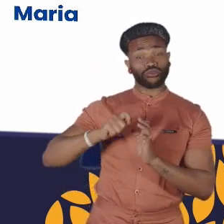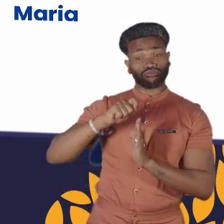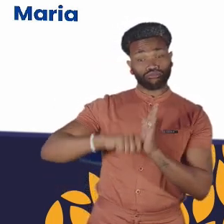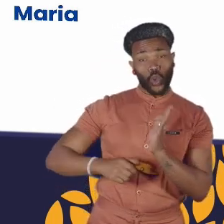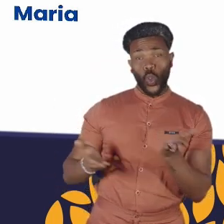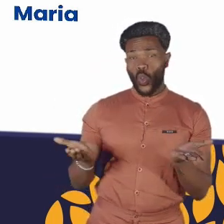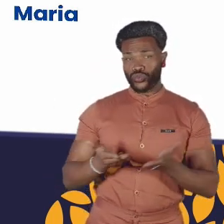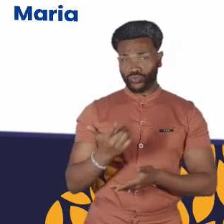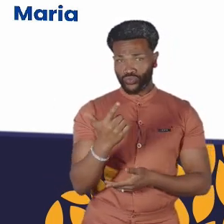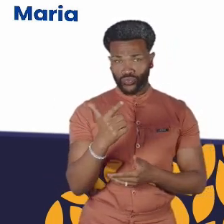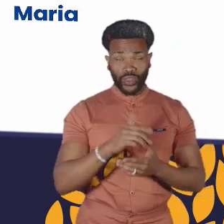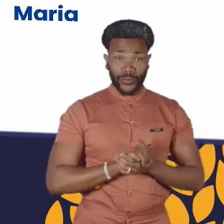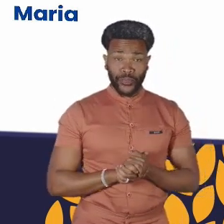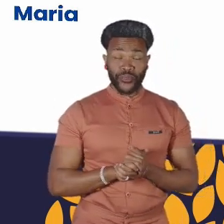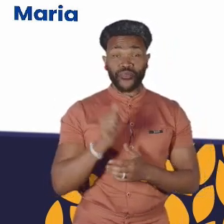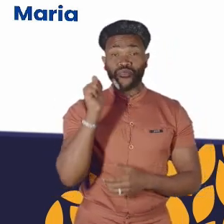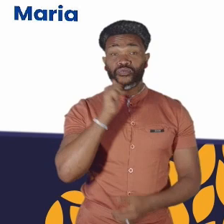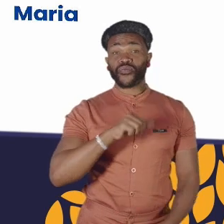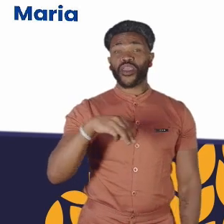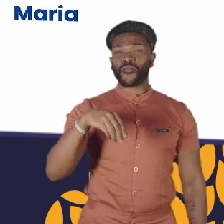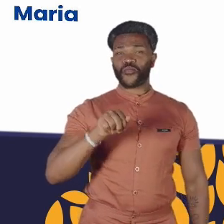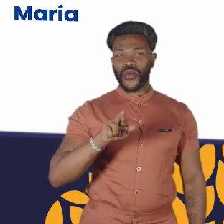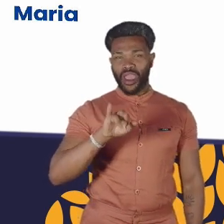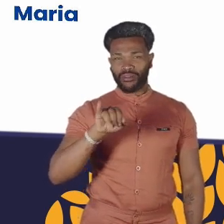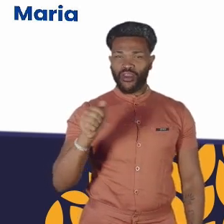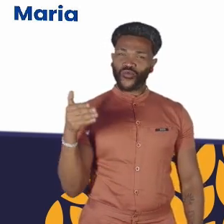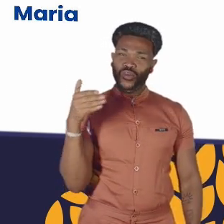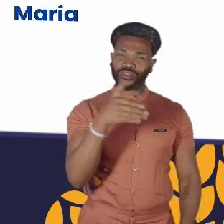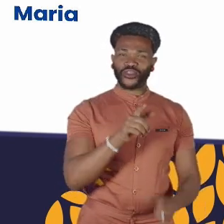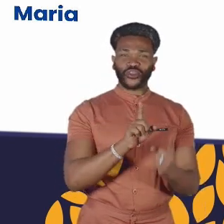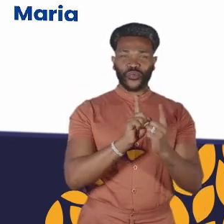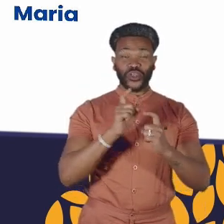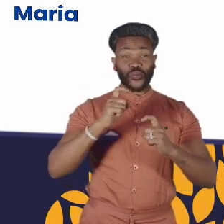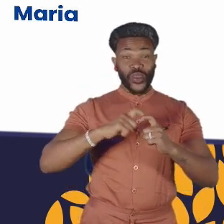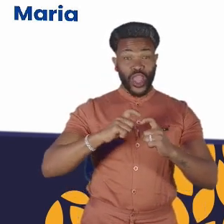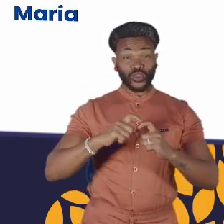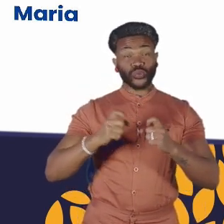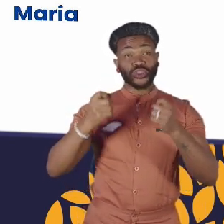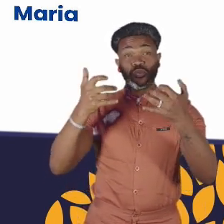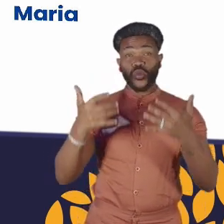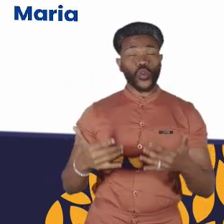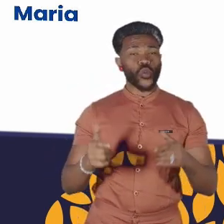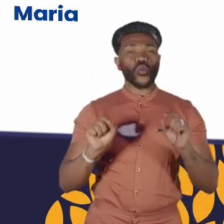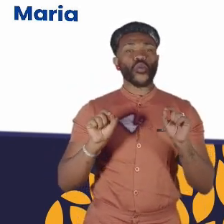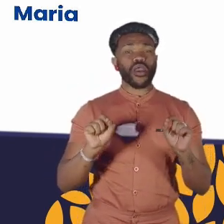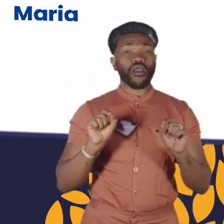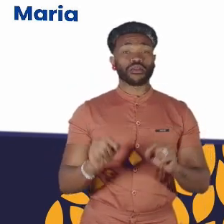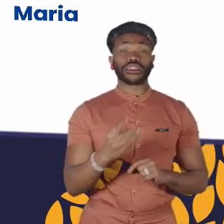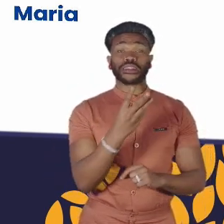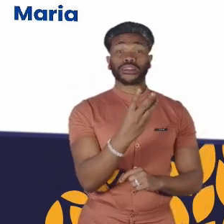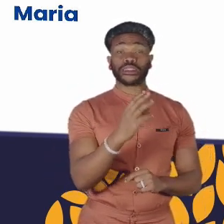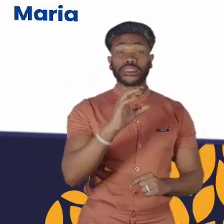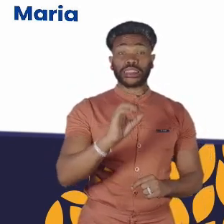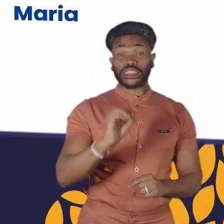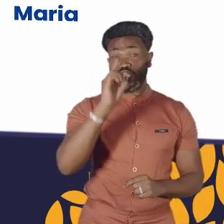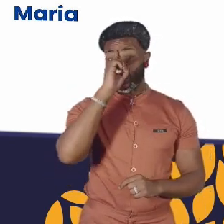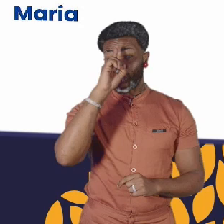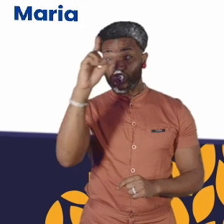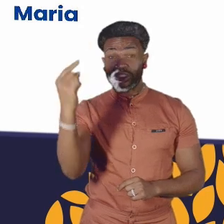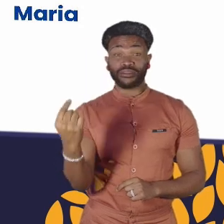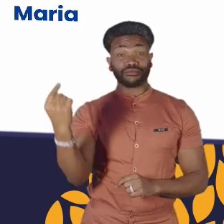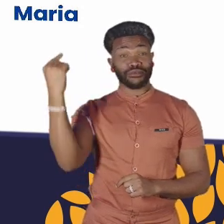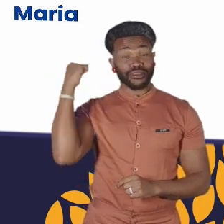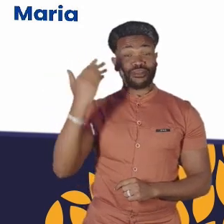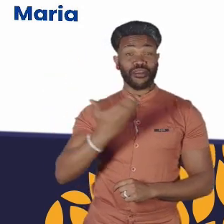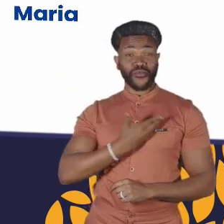tem. E a Maria chegou no consultório referindo para o Dr. Matheus que há 30 dias atrás,